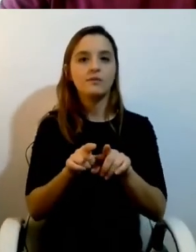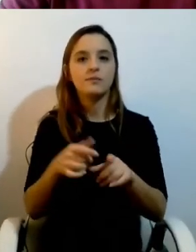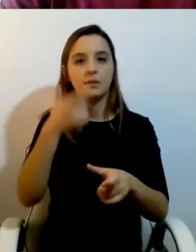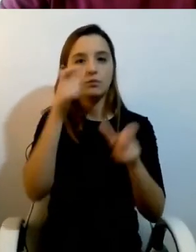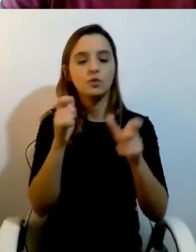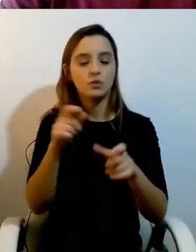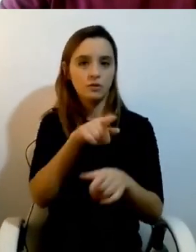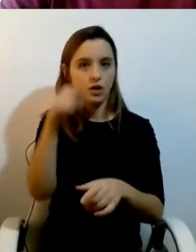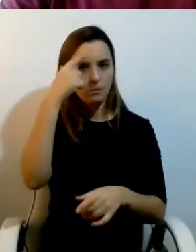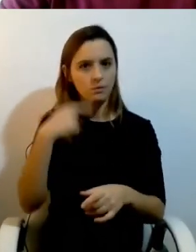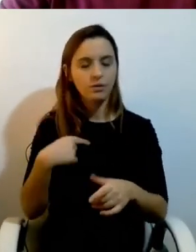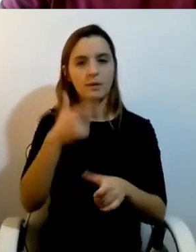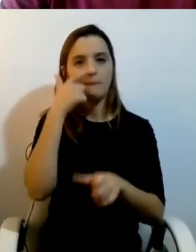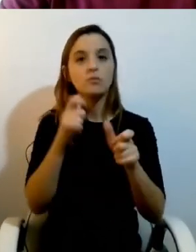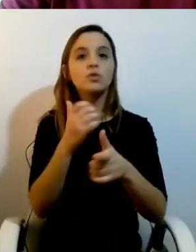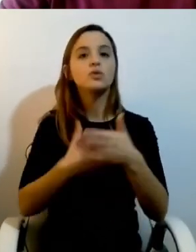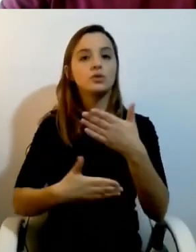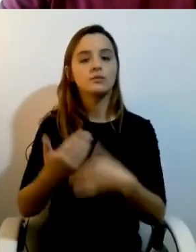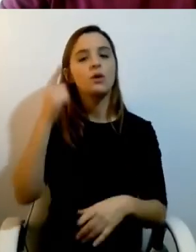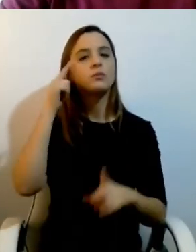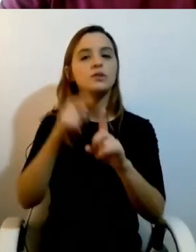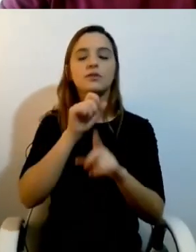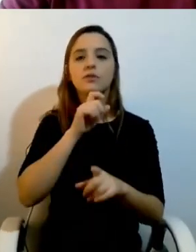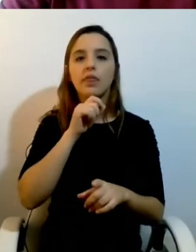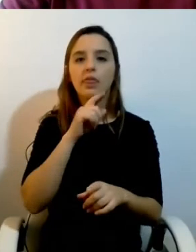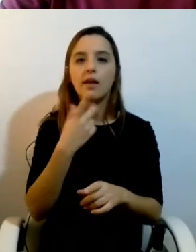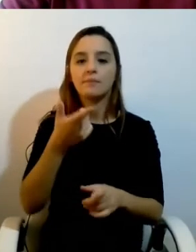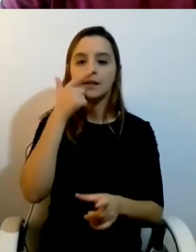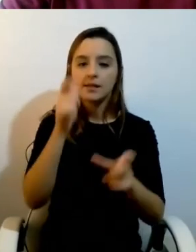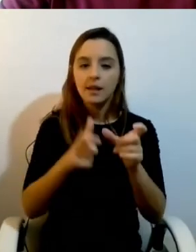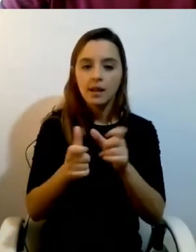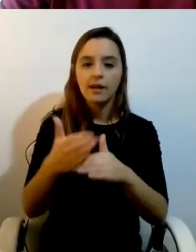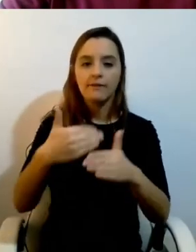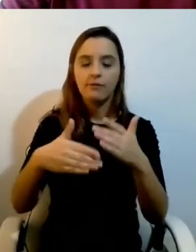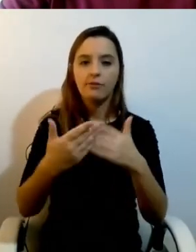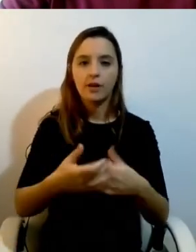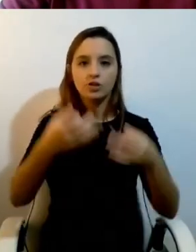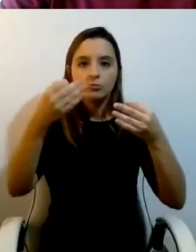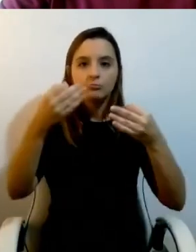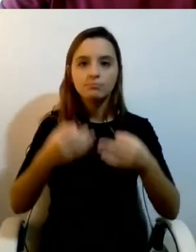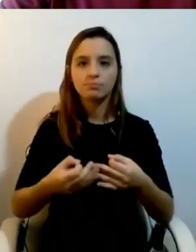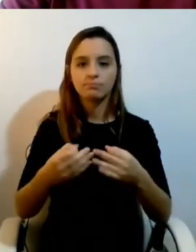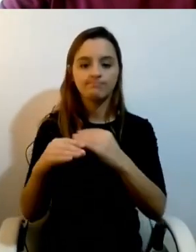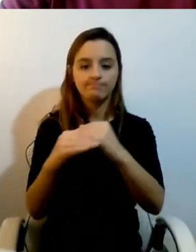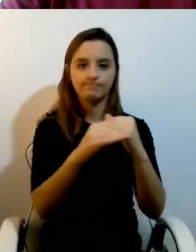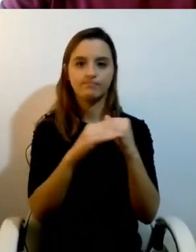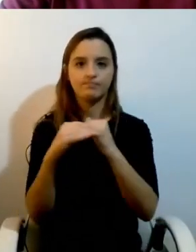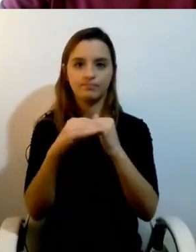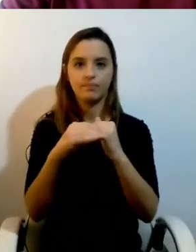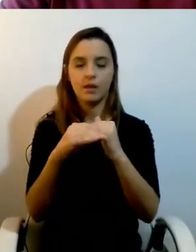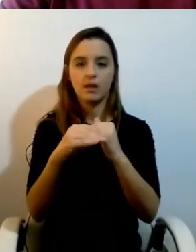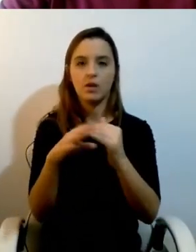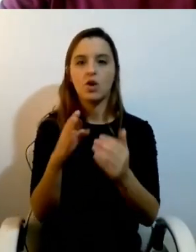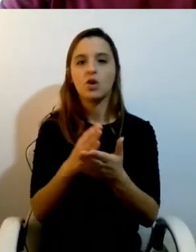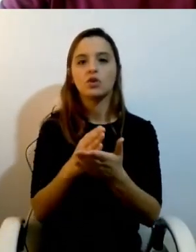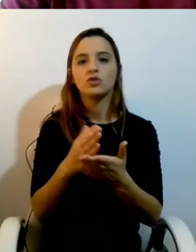um exercício pleno da cidadania em condições de igualdade com os restantes cidadãos, não basta haver assistência